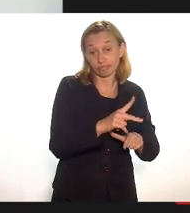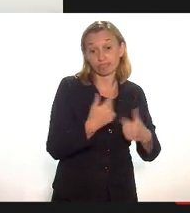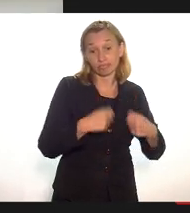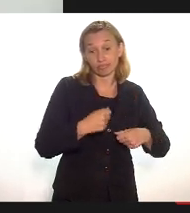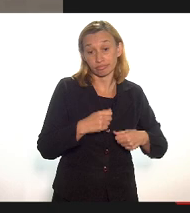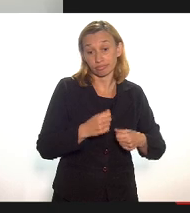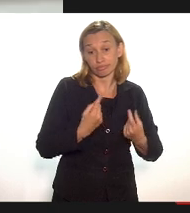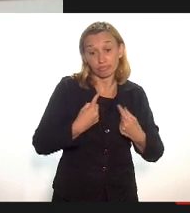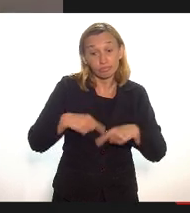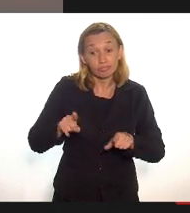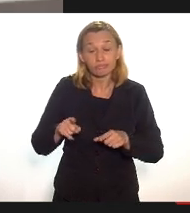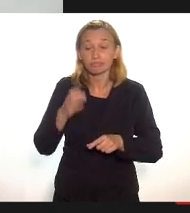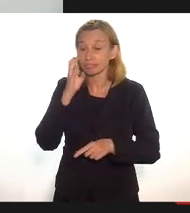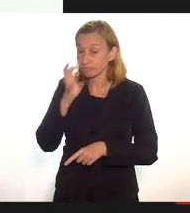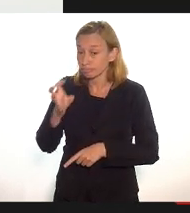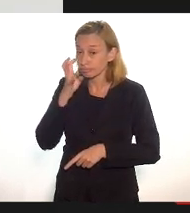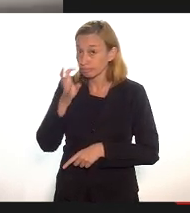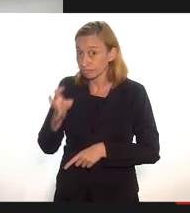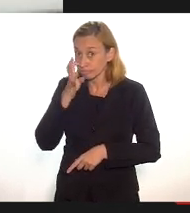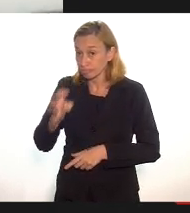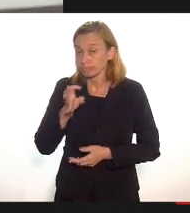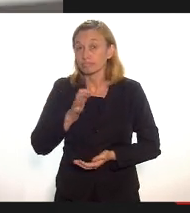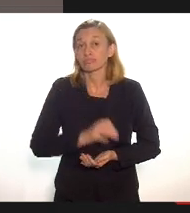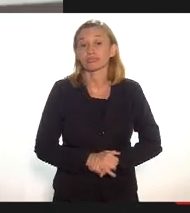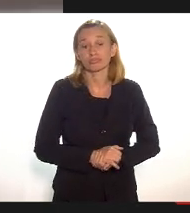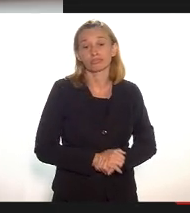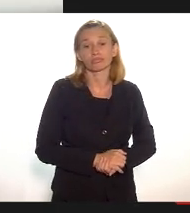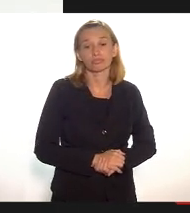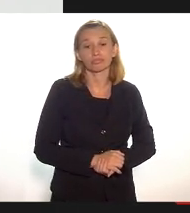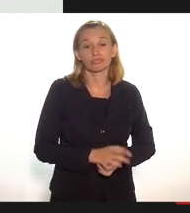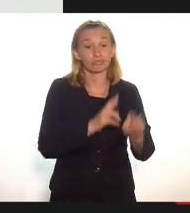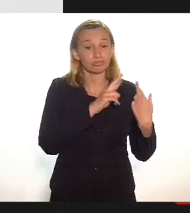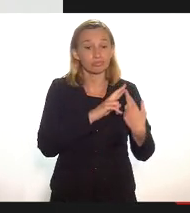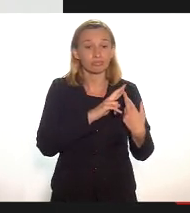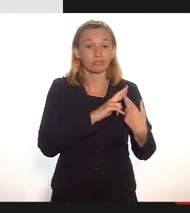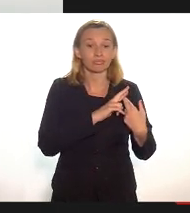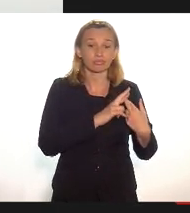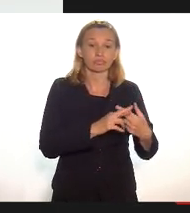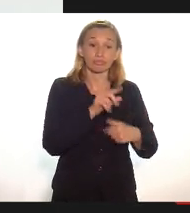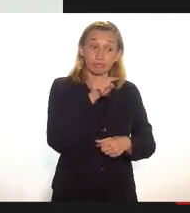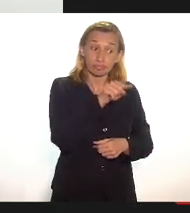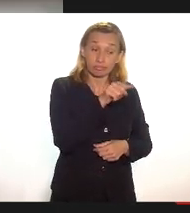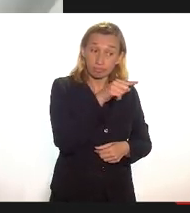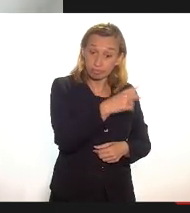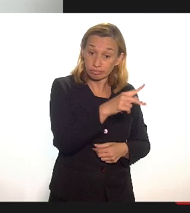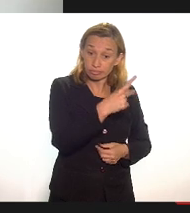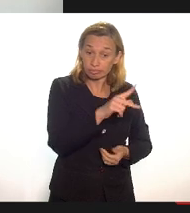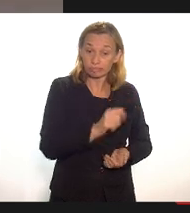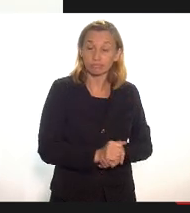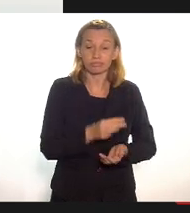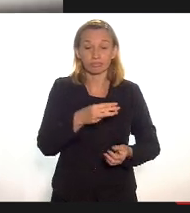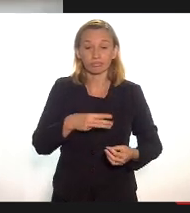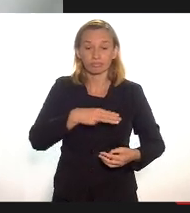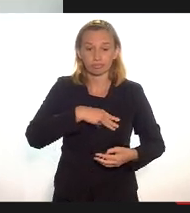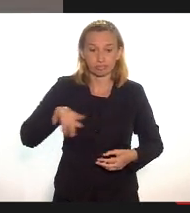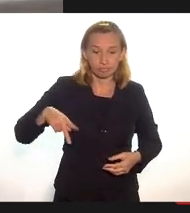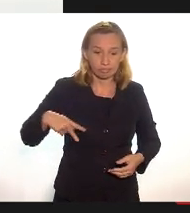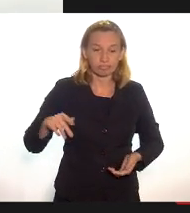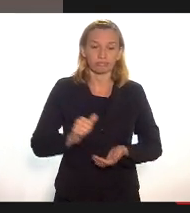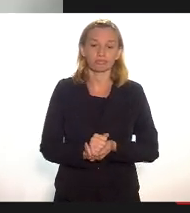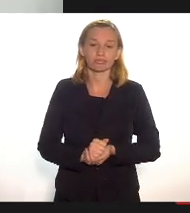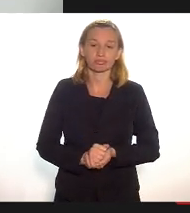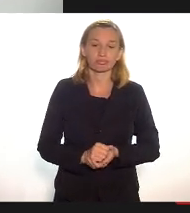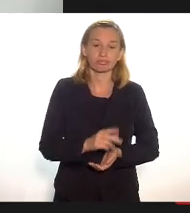resistir, denunciar, e responsabilizar. Então, as iniciativas do Ministério Público, as iniciativas